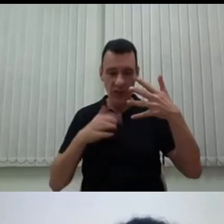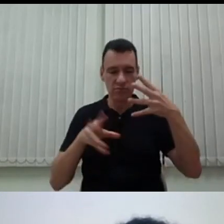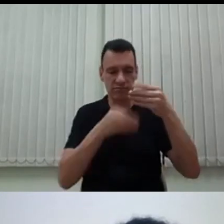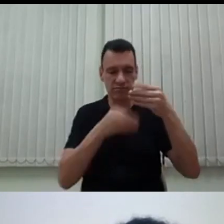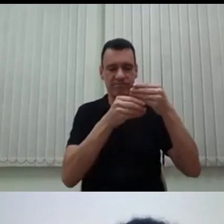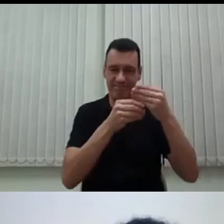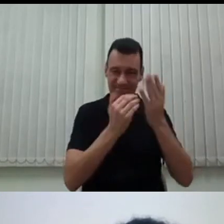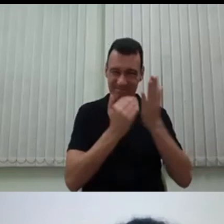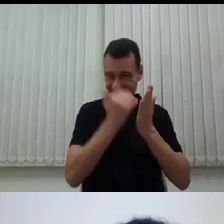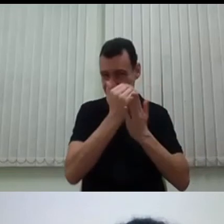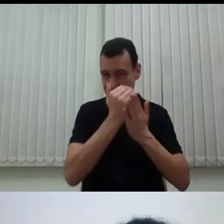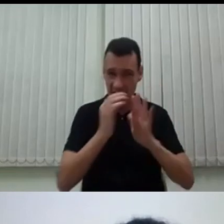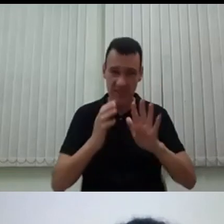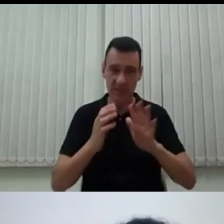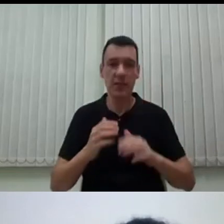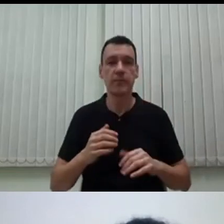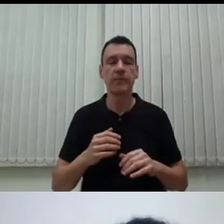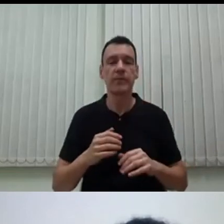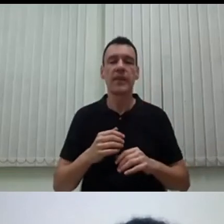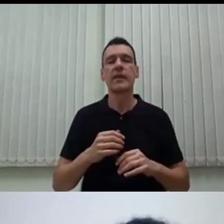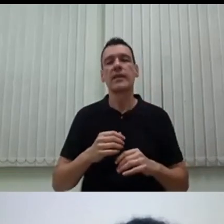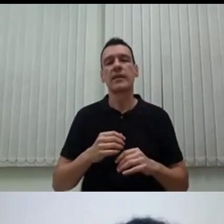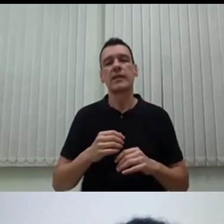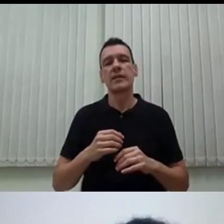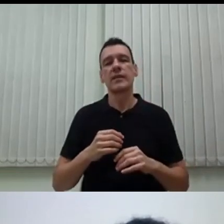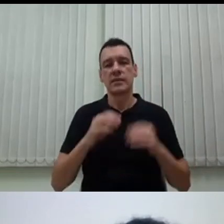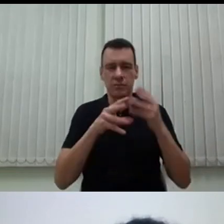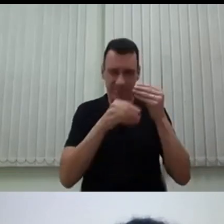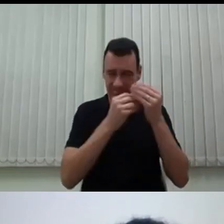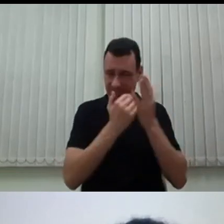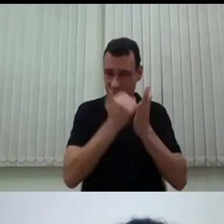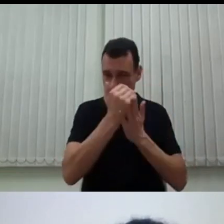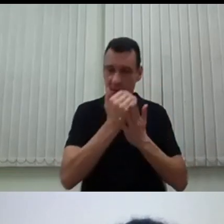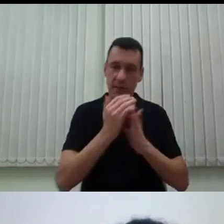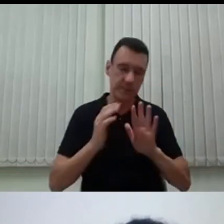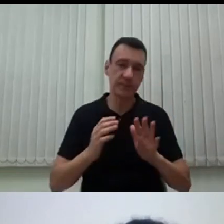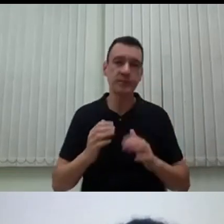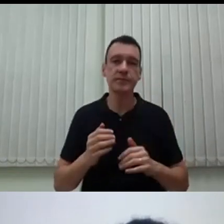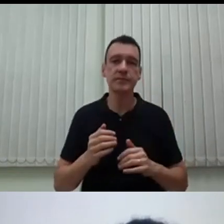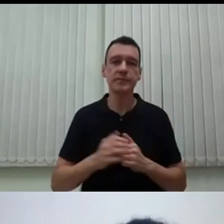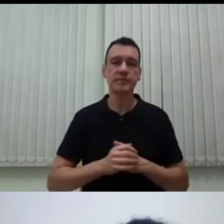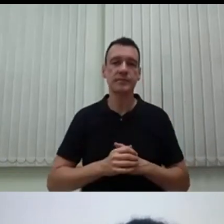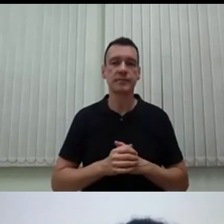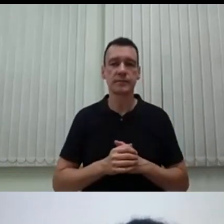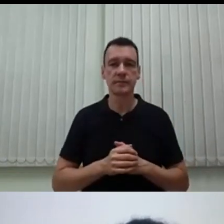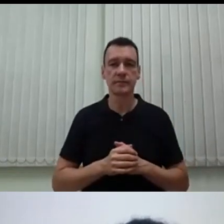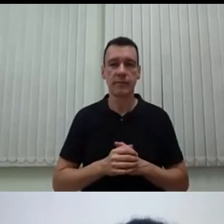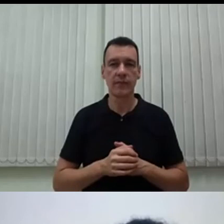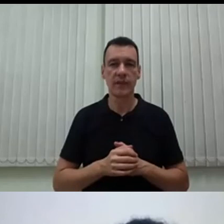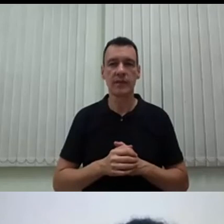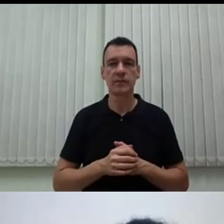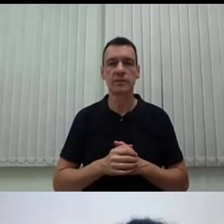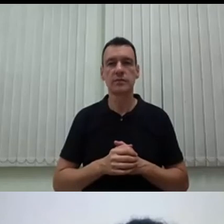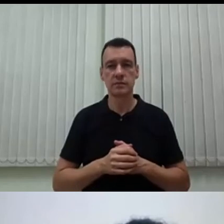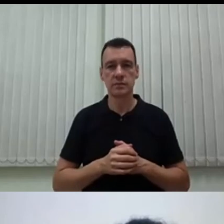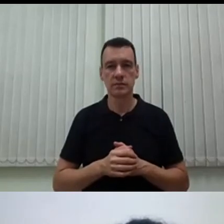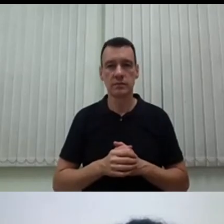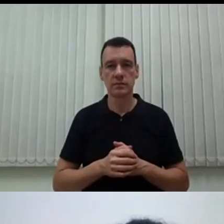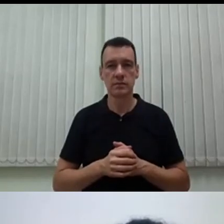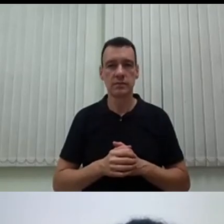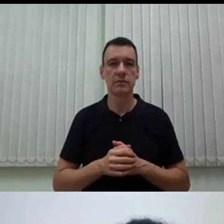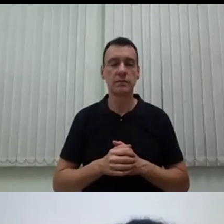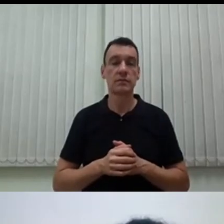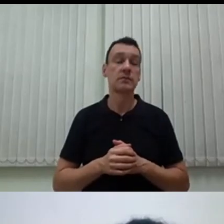desafio articular as ações individuais, né, as ações pessoais, a